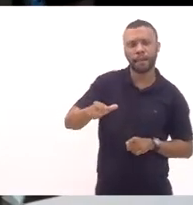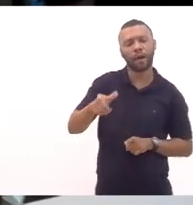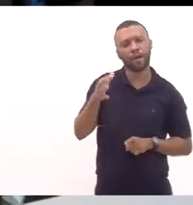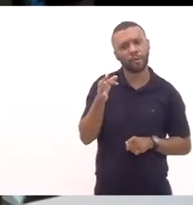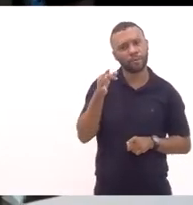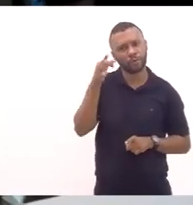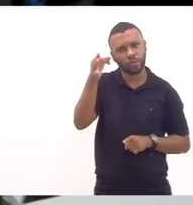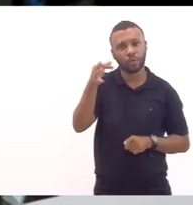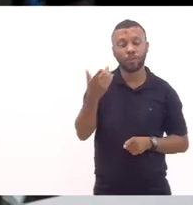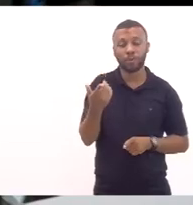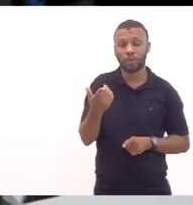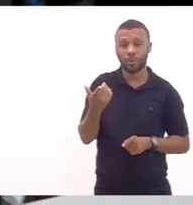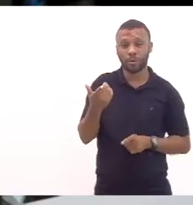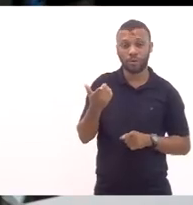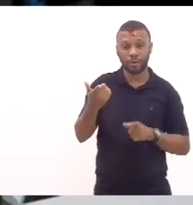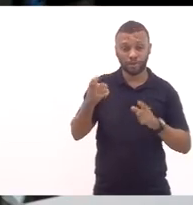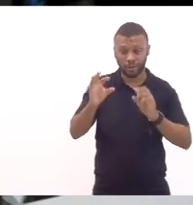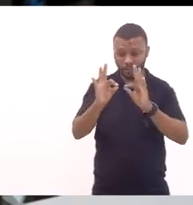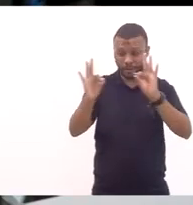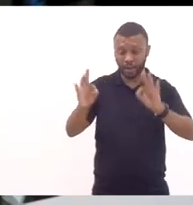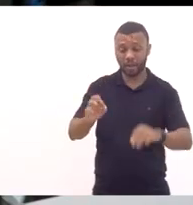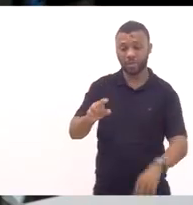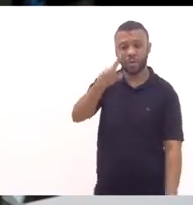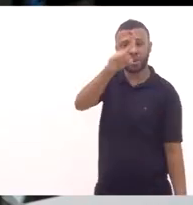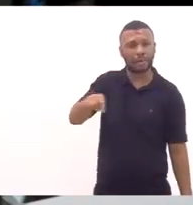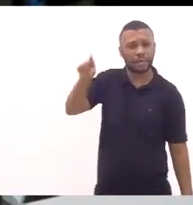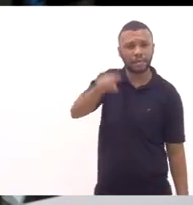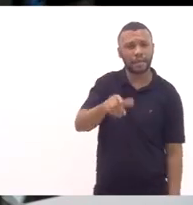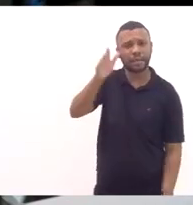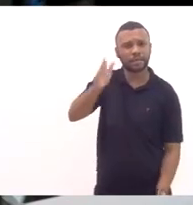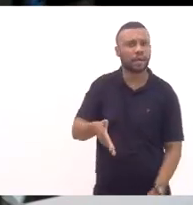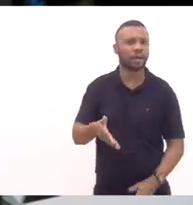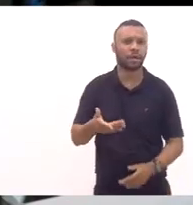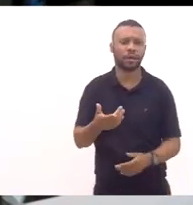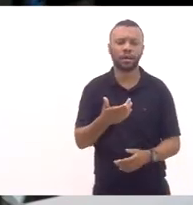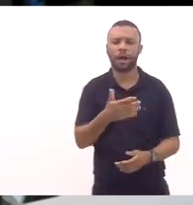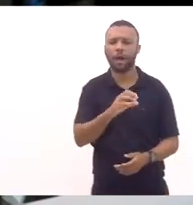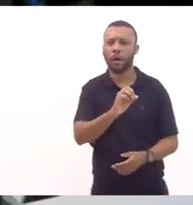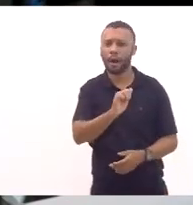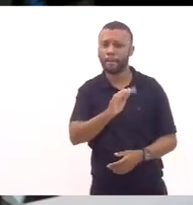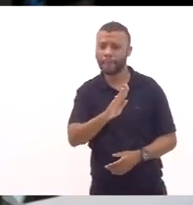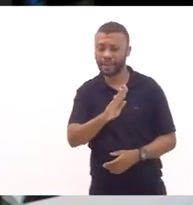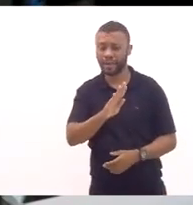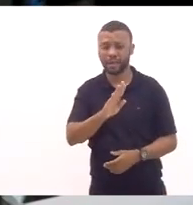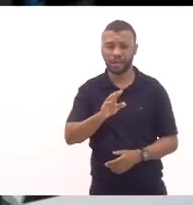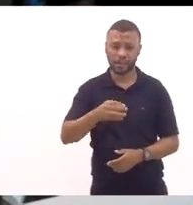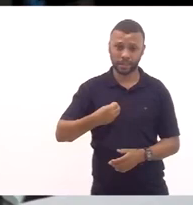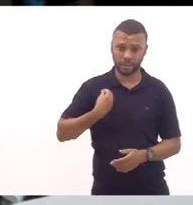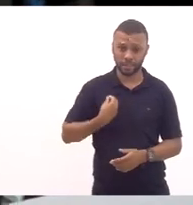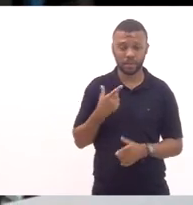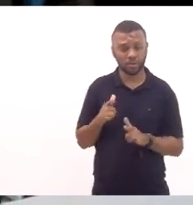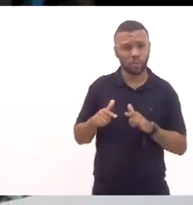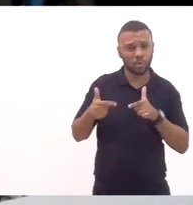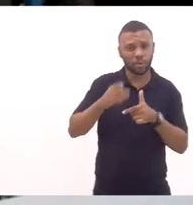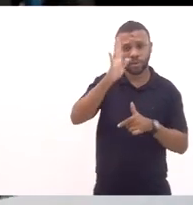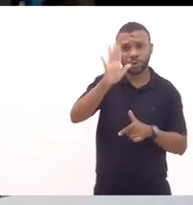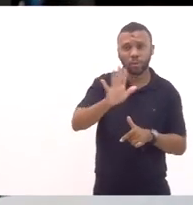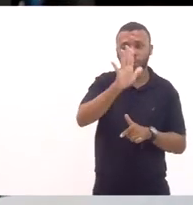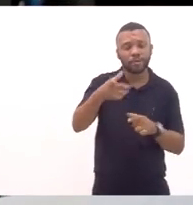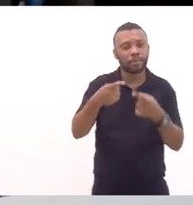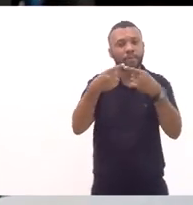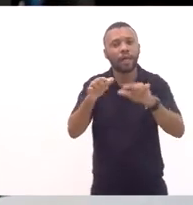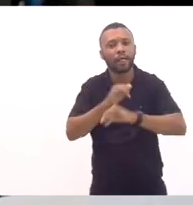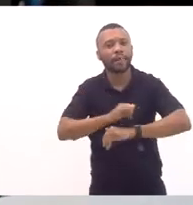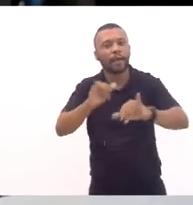o Revoga Já. Não é Revoga isso? Já. A OAB está aí, é nacional, vai ter o lançamento, parece que no